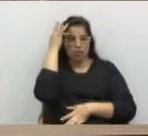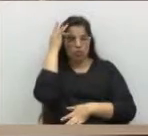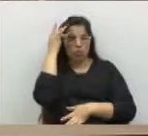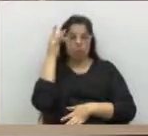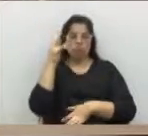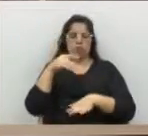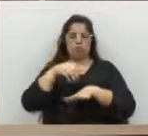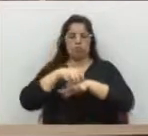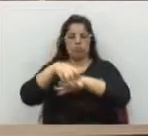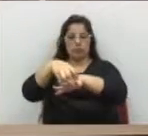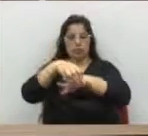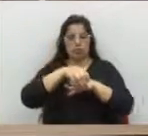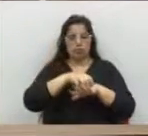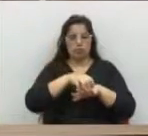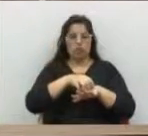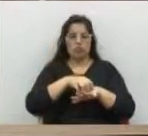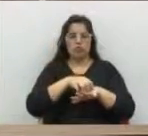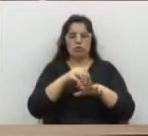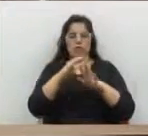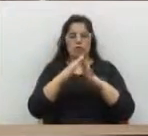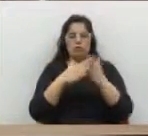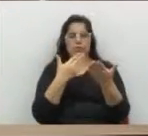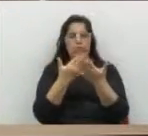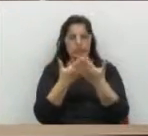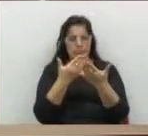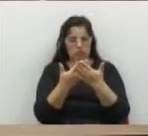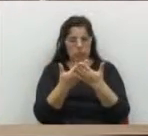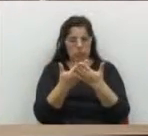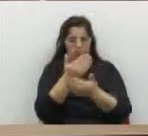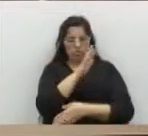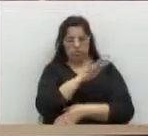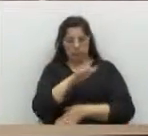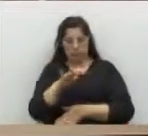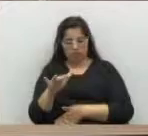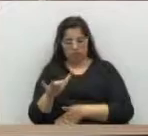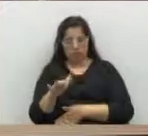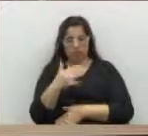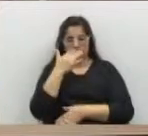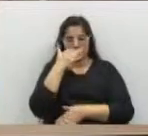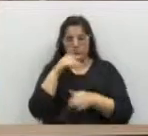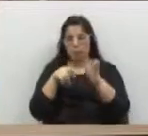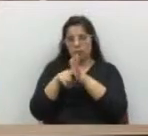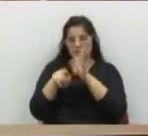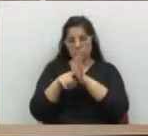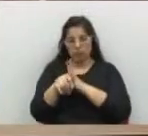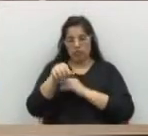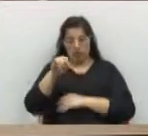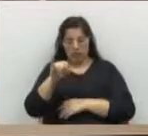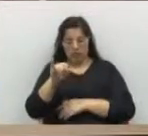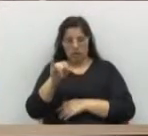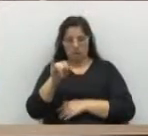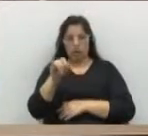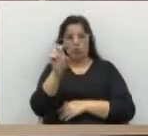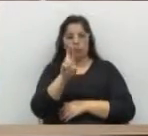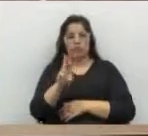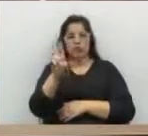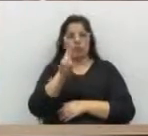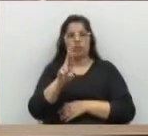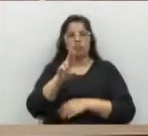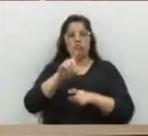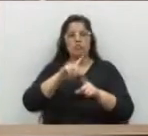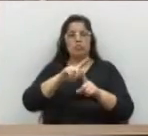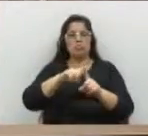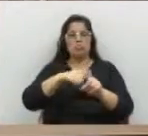projeto. Plenário Vitório Bortolã, aos 5 dias do mês de maio do ano de 2015. Autor, vereador André Henrique